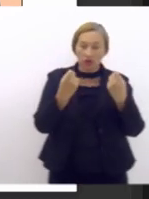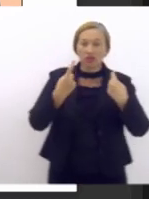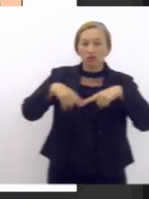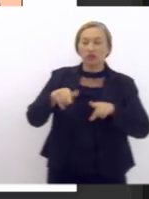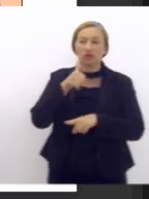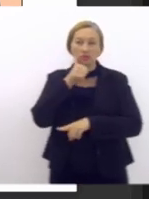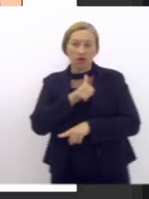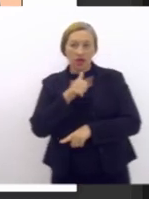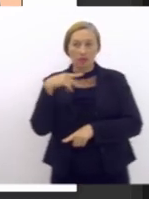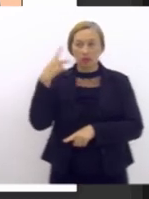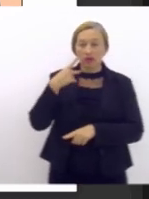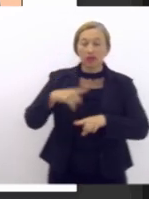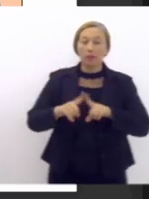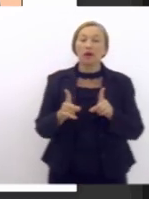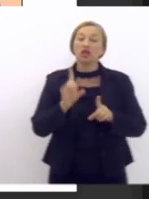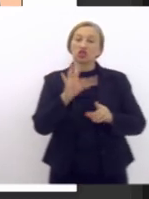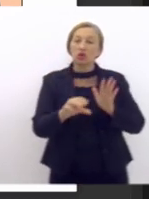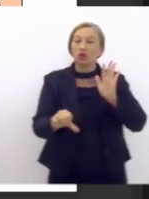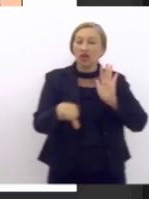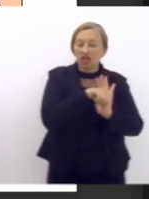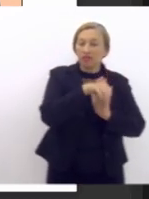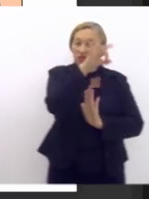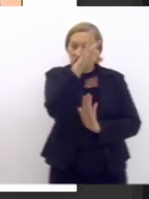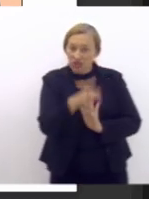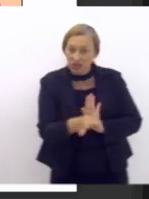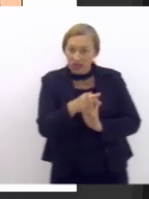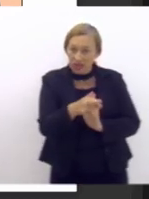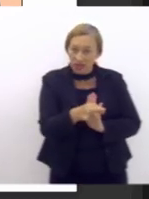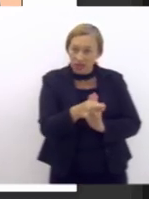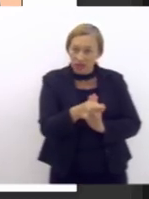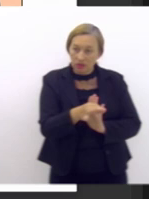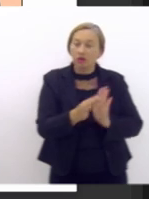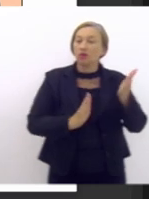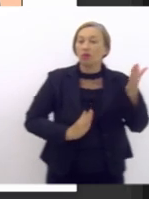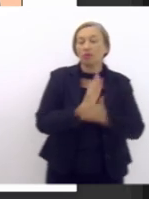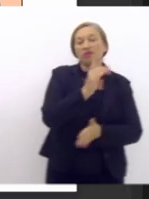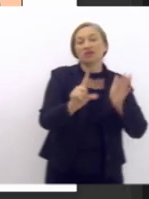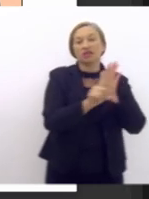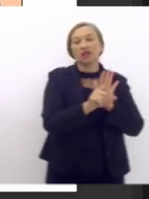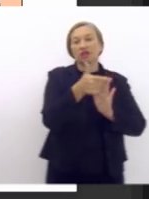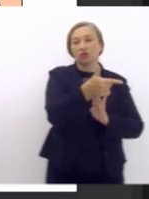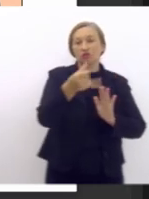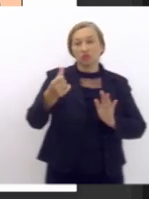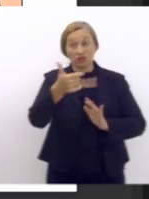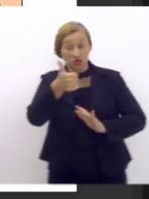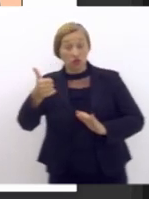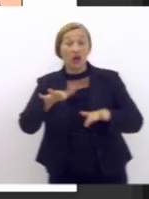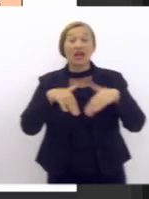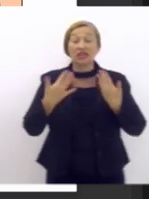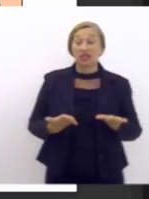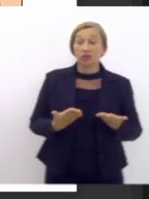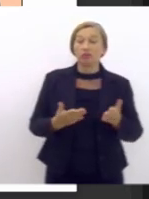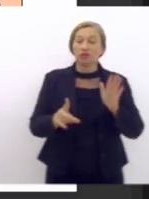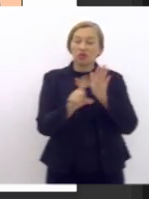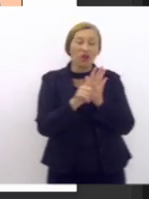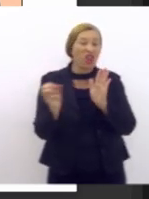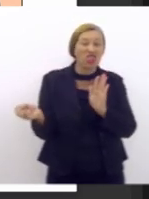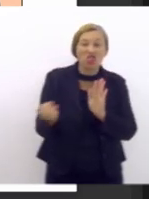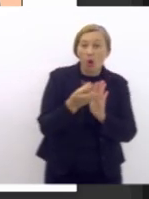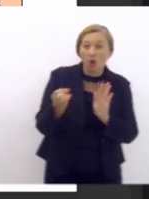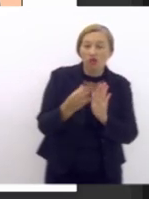mulheres, porém só foi considerado crime de fato no nosso ordenamento jurídico com a aprovação da lei em 2021. Então, por ser uma legislação